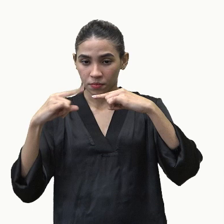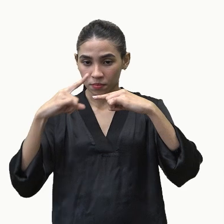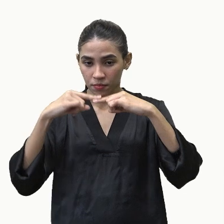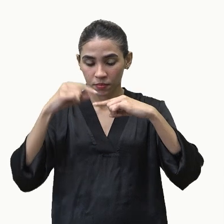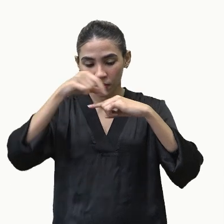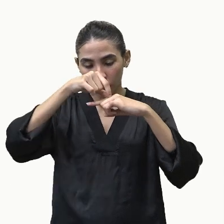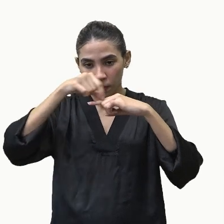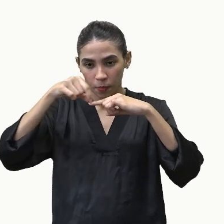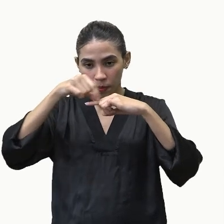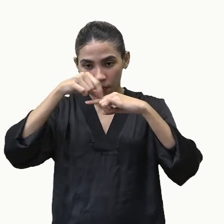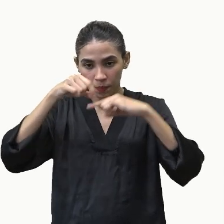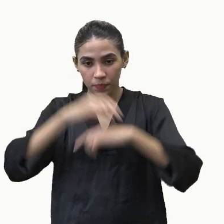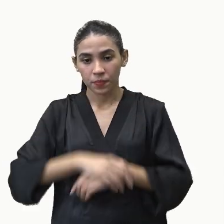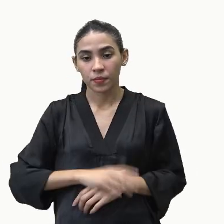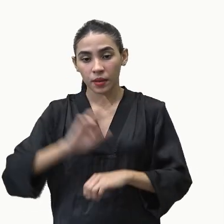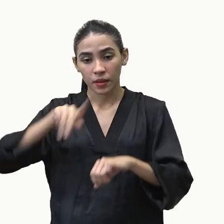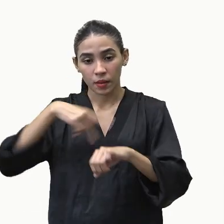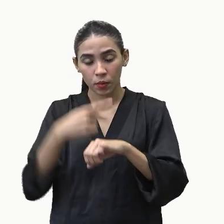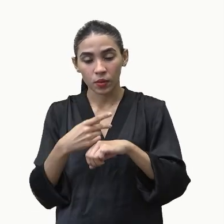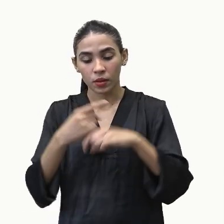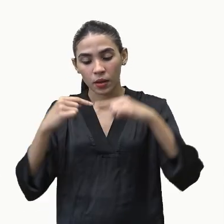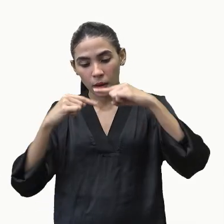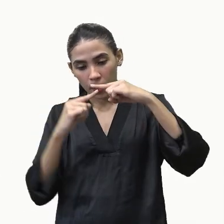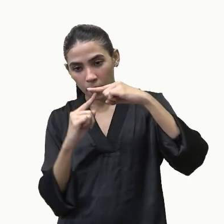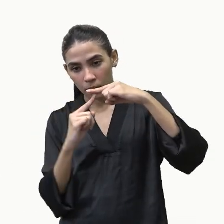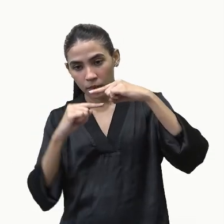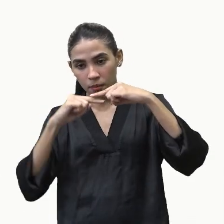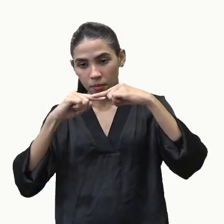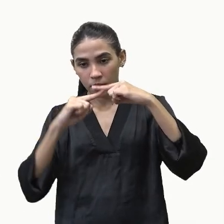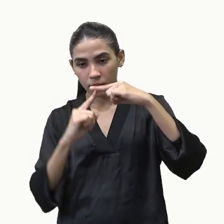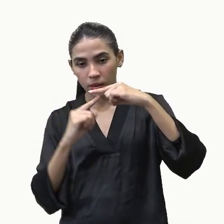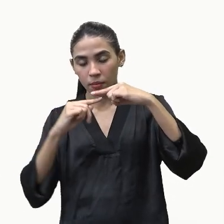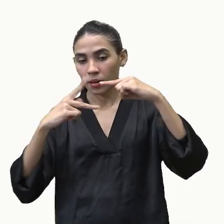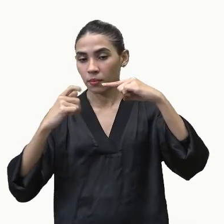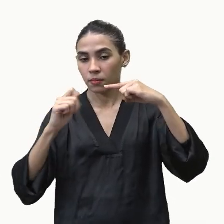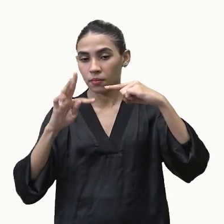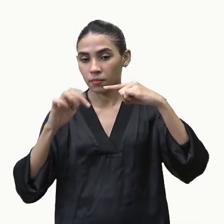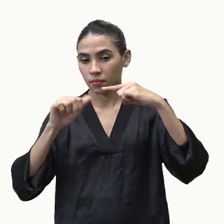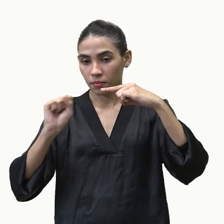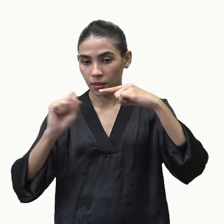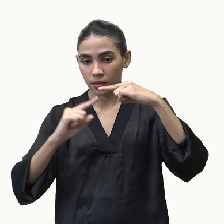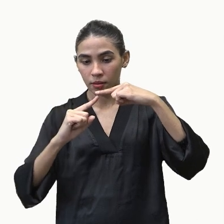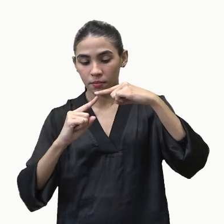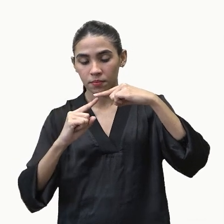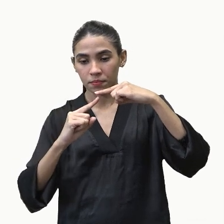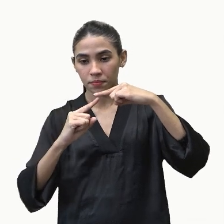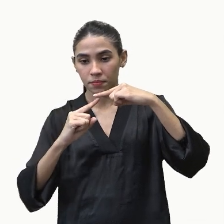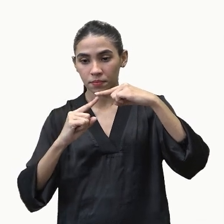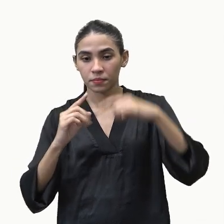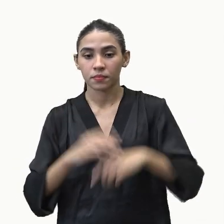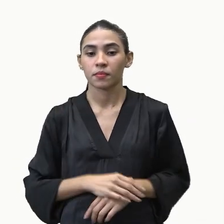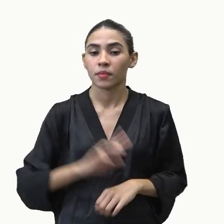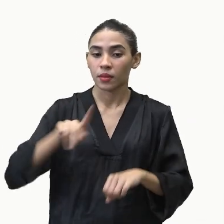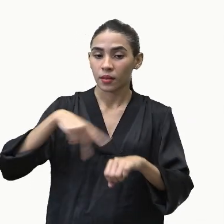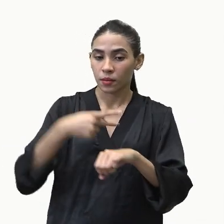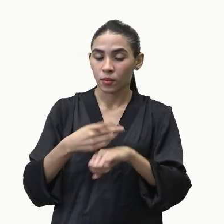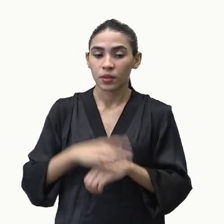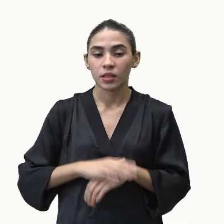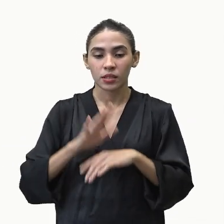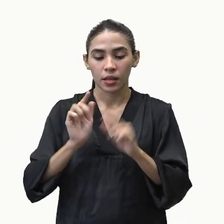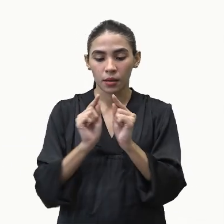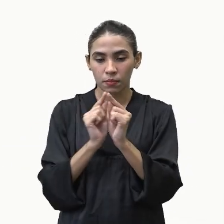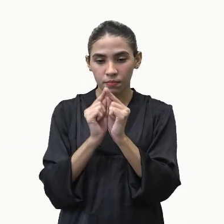espinha deles, depois começa a desenvolver as patinhas. Olha, vocês estão vendo aqui a patinha dianteira, depois vem